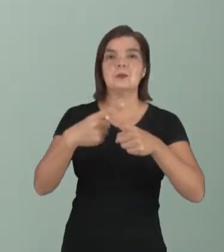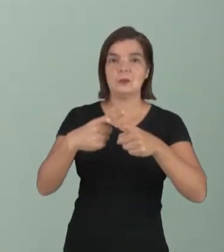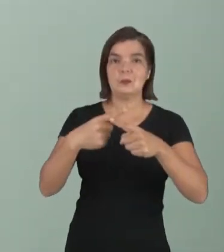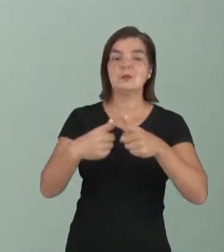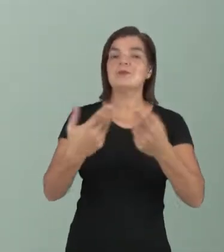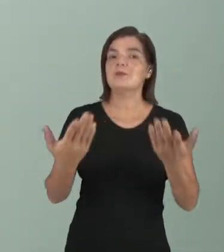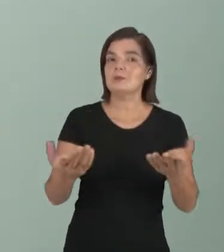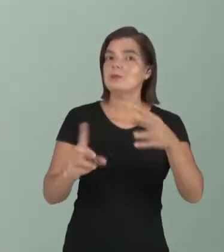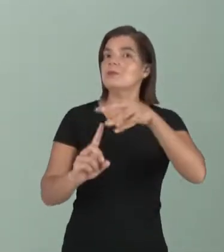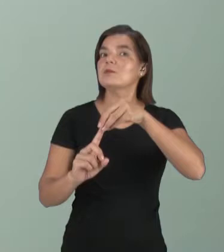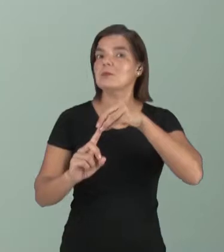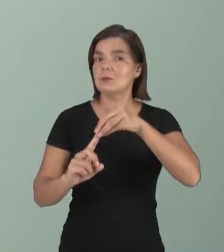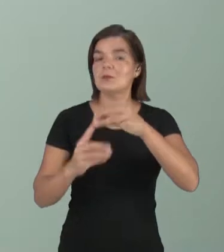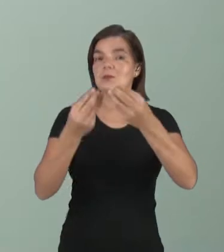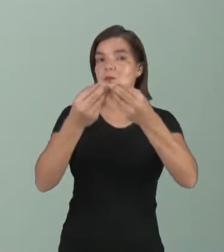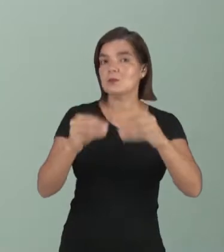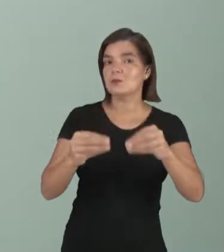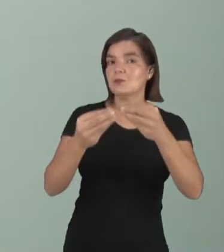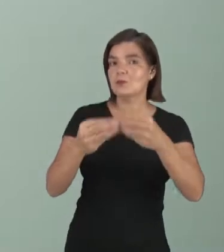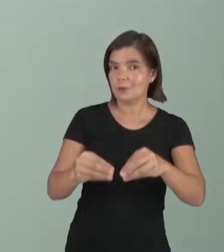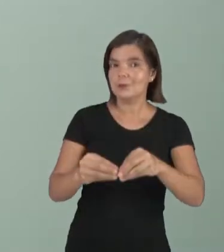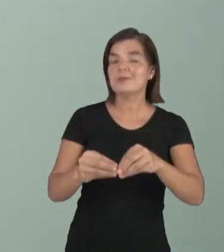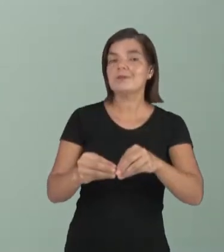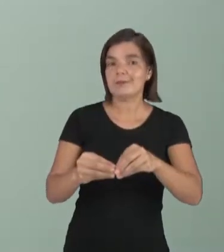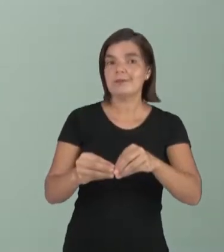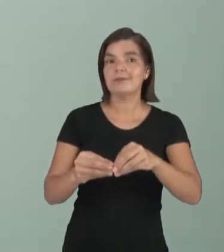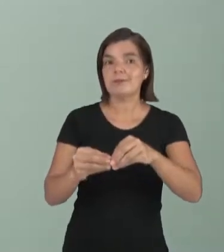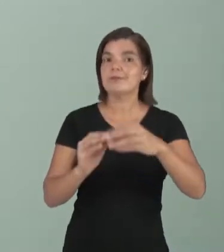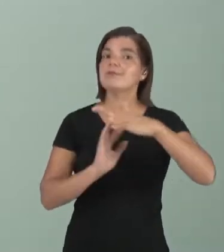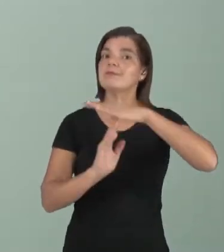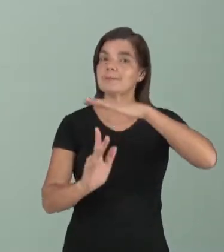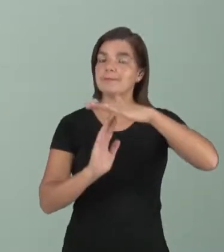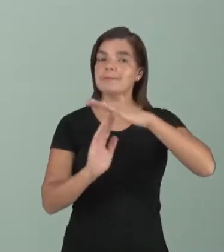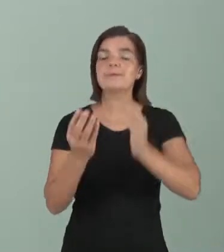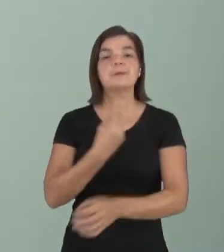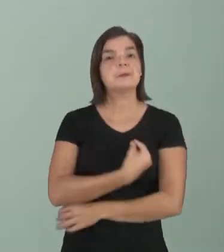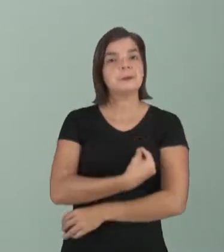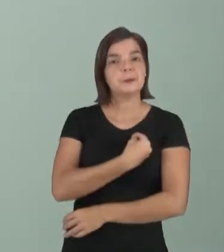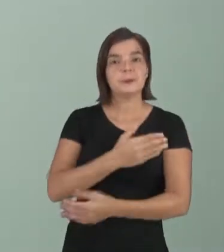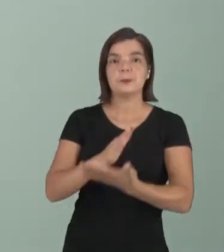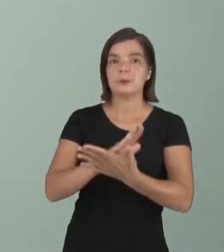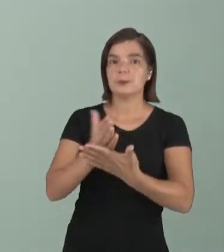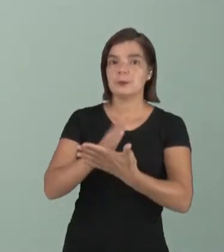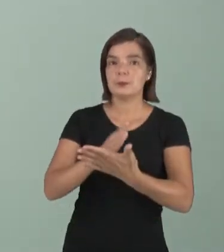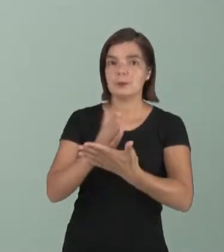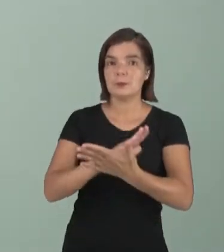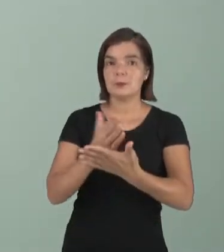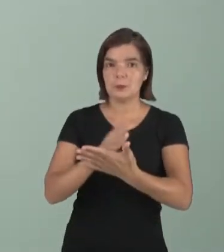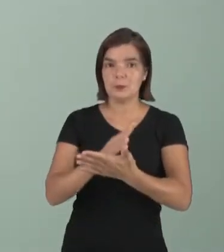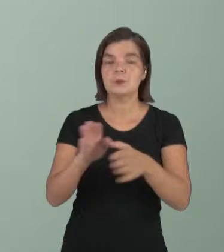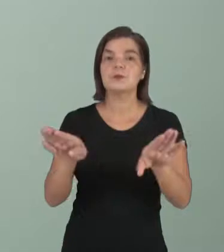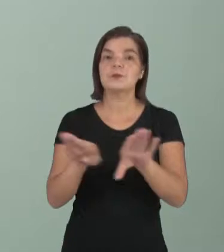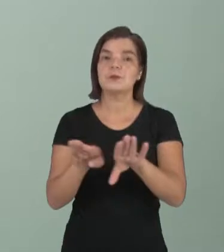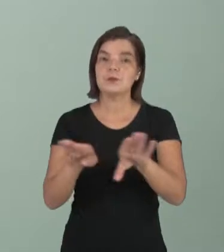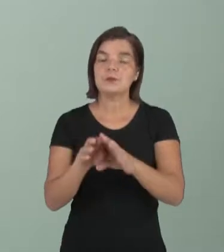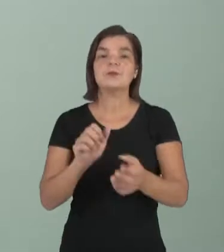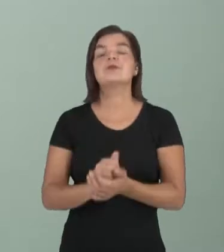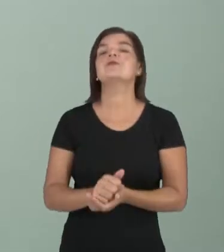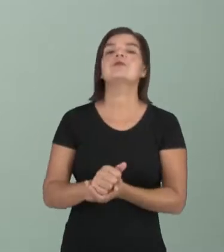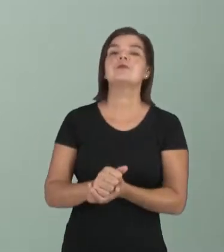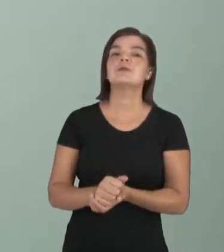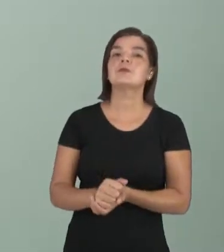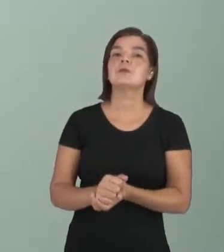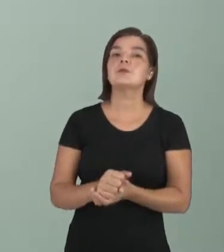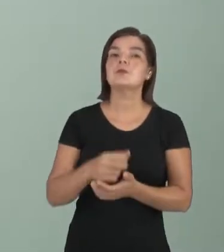o motivo da crise migratória que nós estamos vivenciando na nossa fronteira, lá em Assis, Brasil,